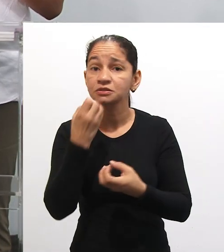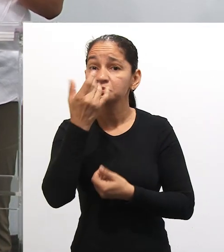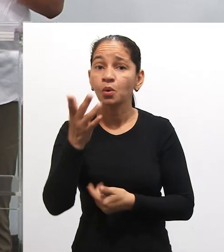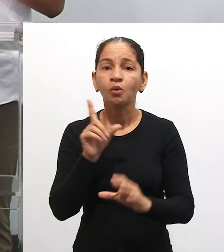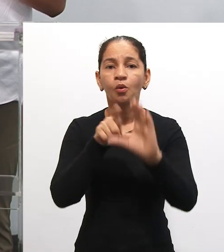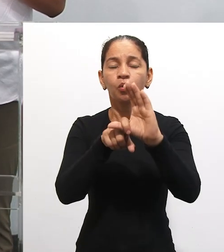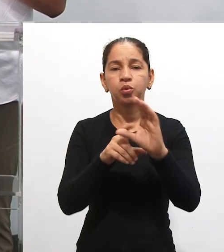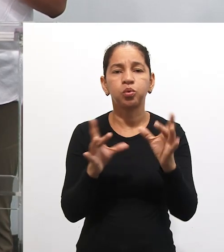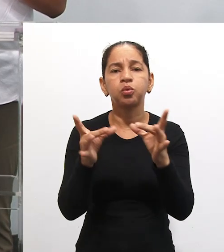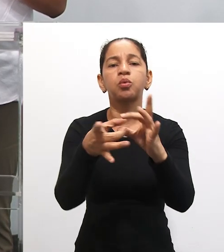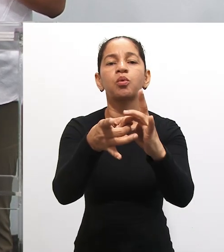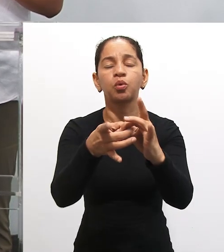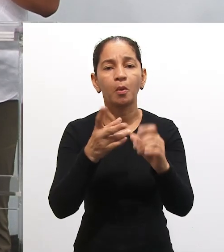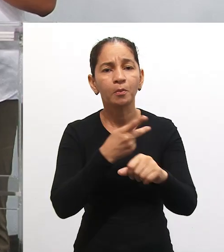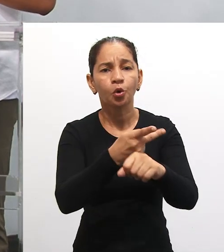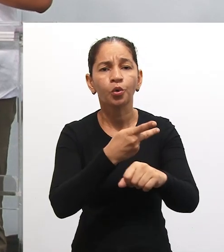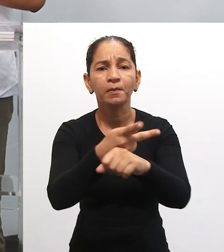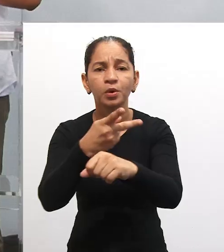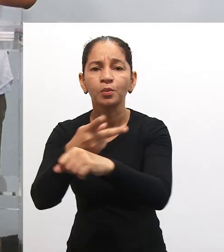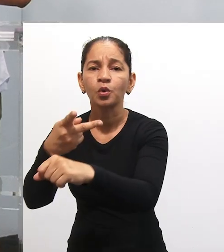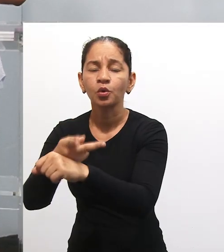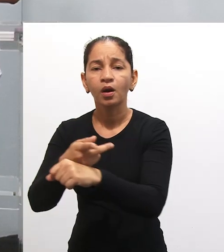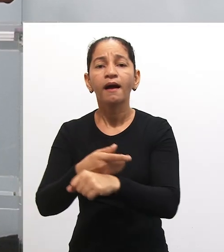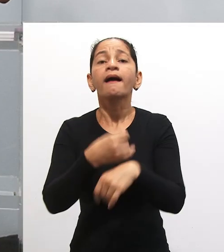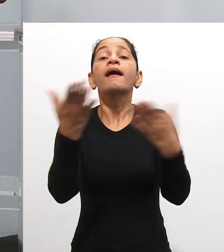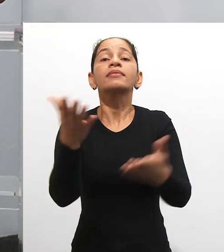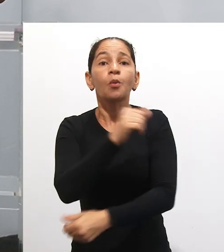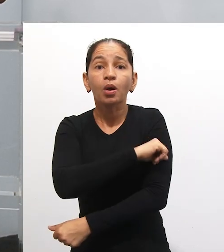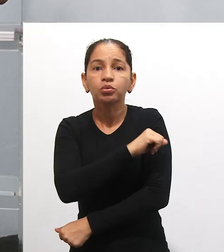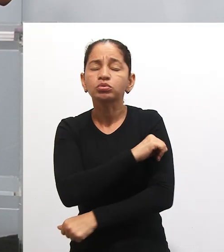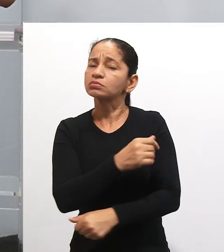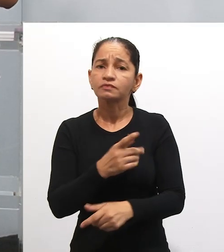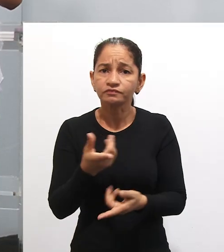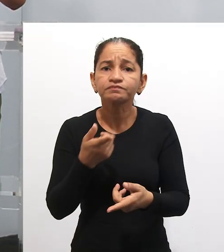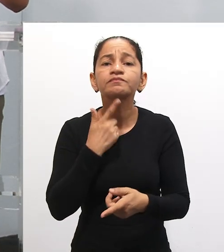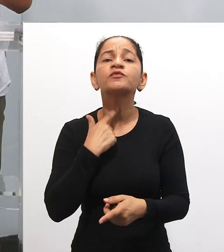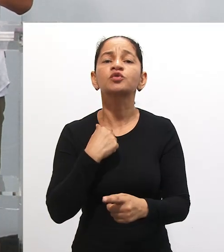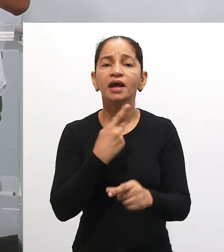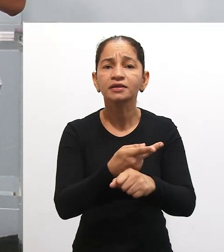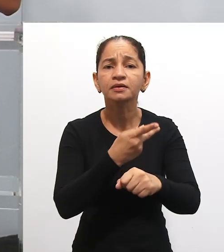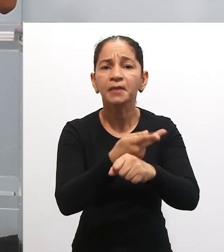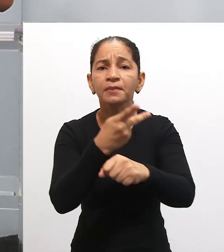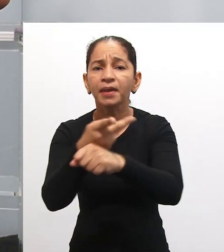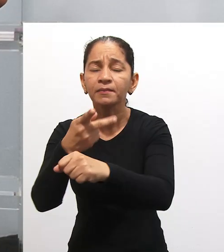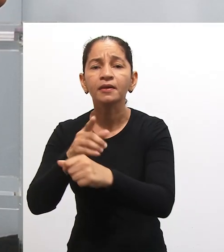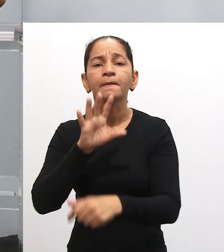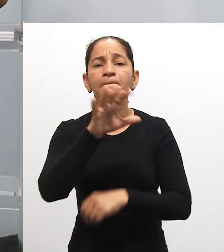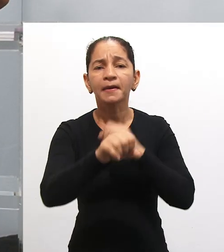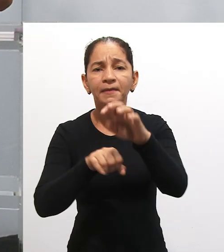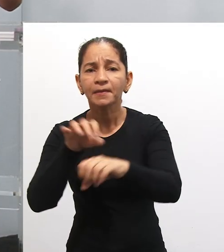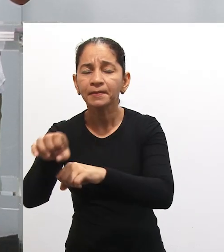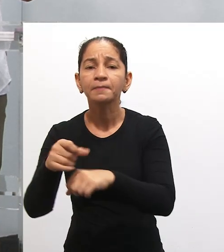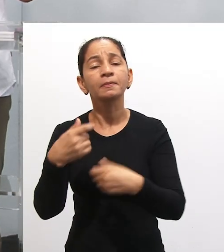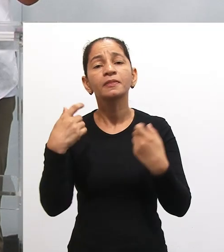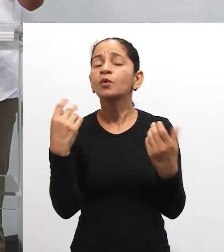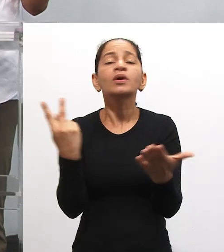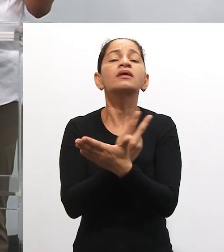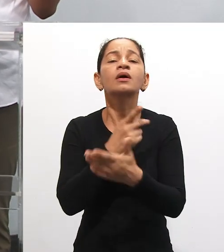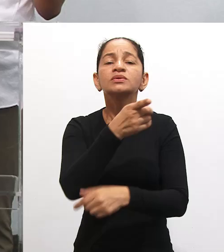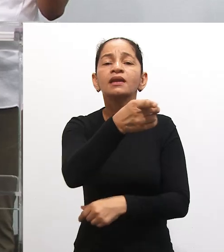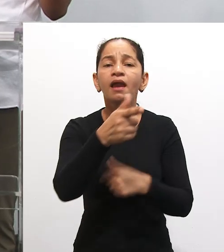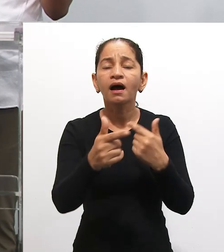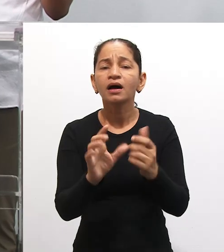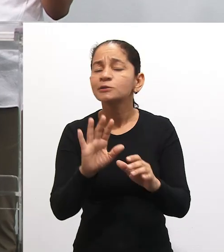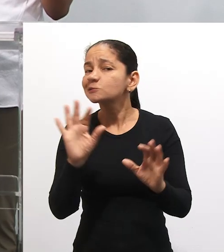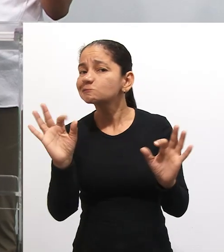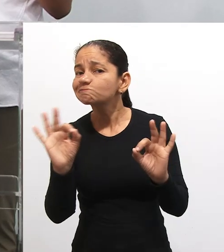vez mais engajados em buscar ativamente esses alunos, fazer com que eles se sintam acolhidos, saber o que está